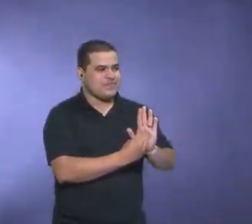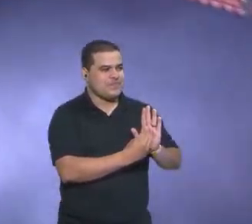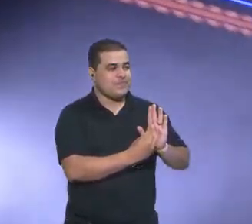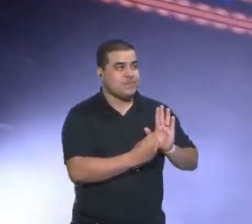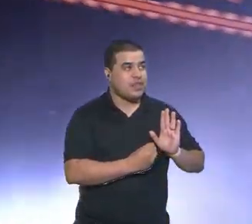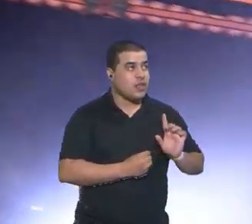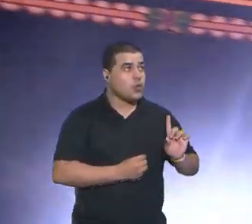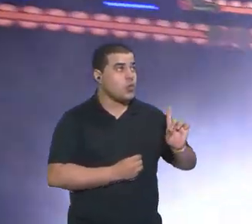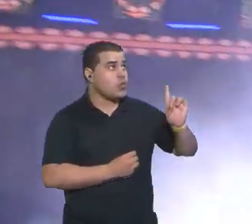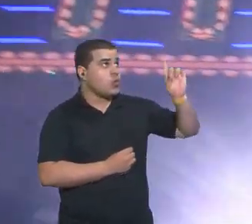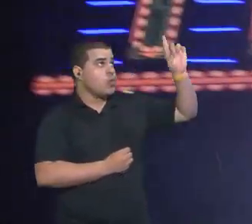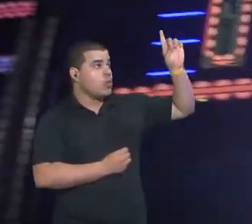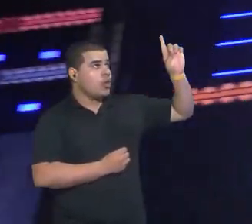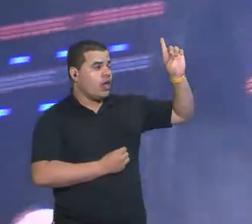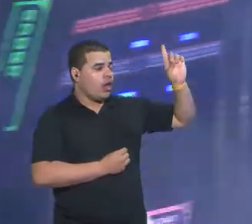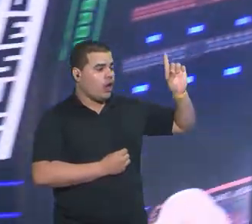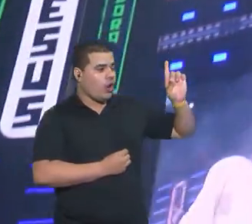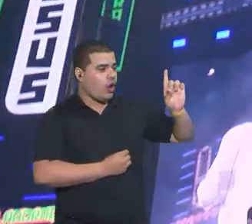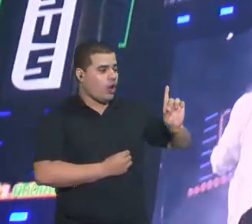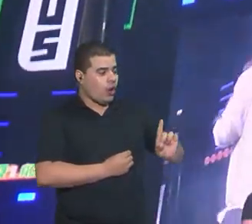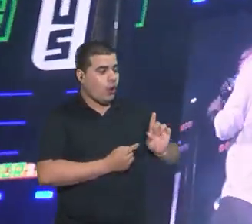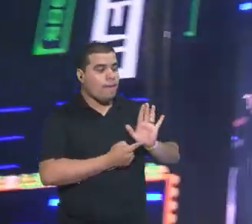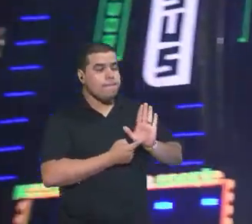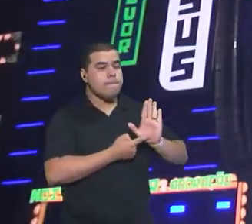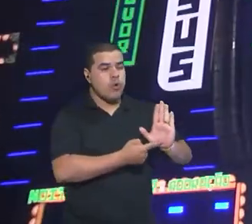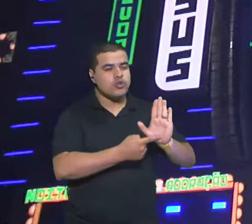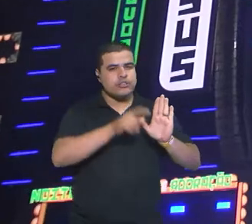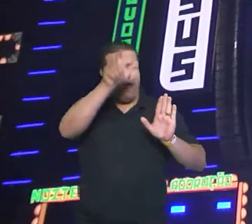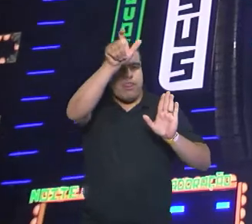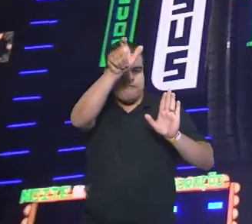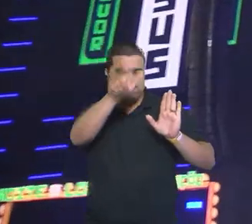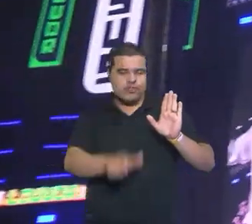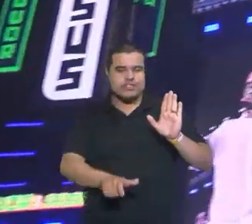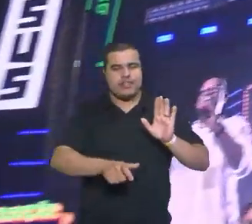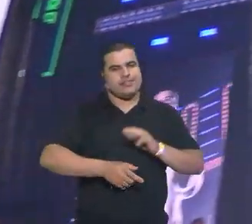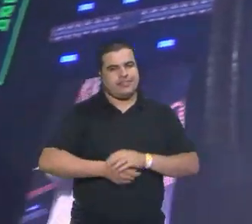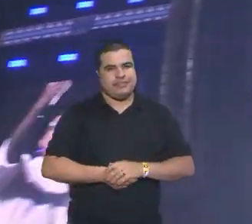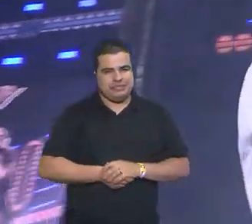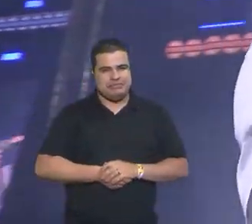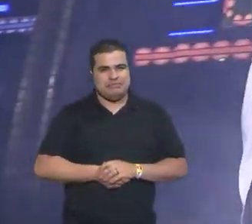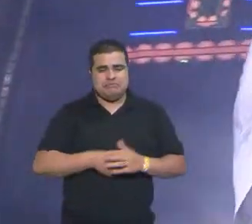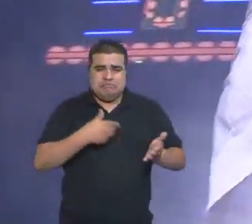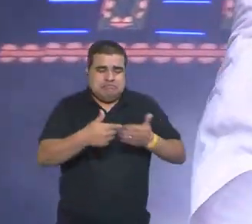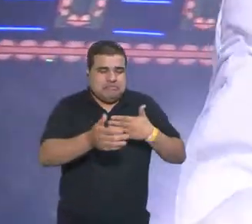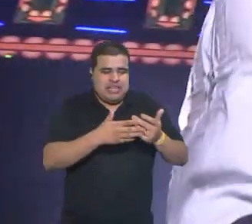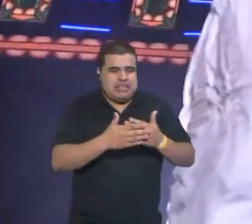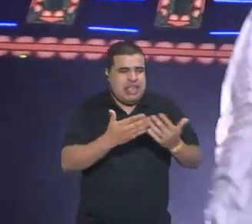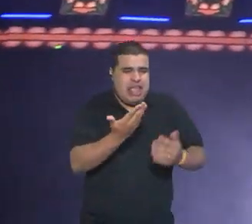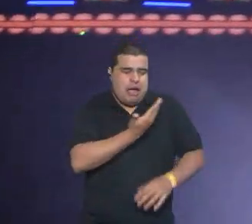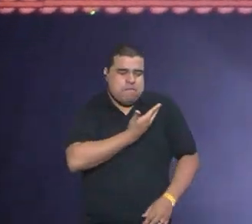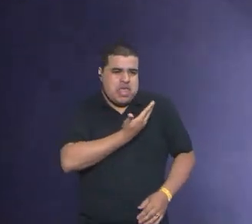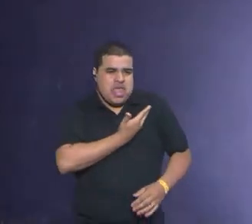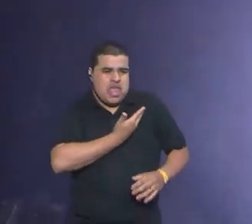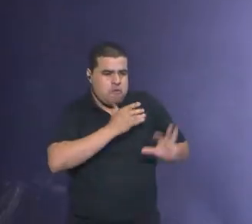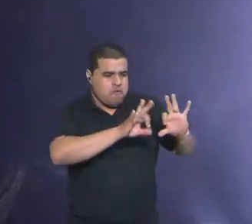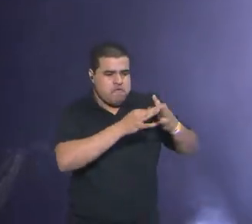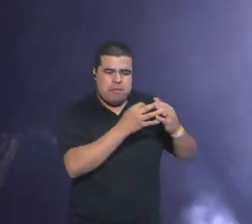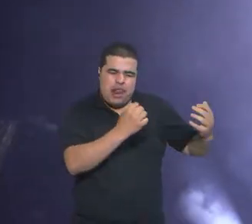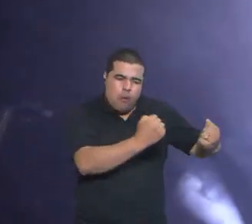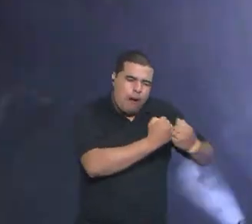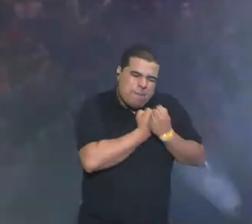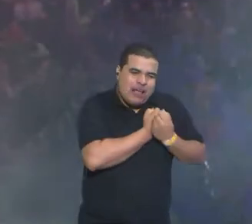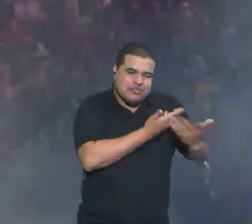reflete a imagem do Senhor se é irmão se a família dá um abraço nela